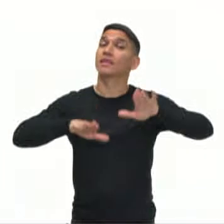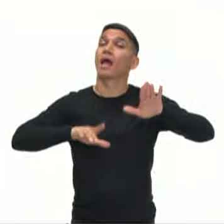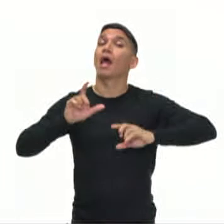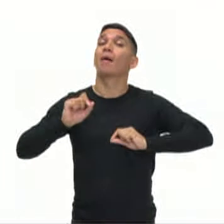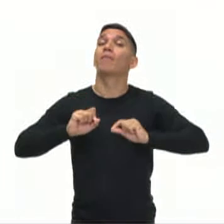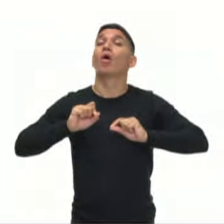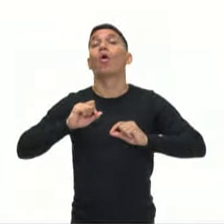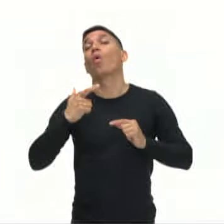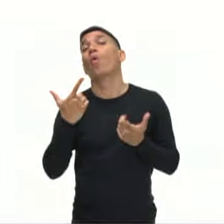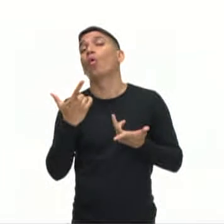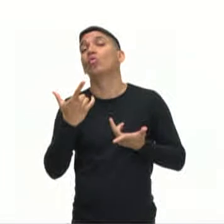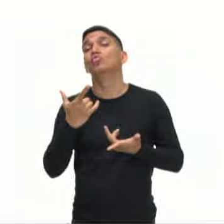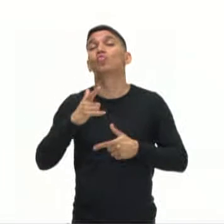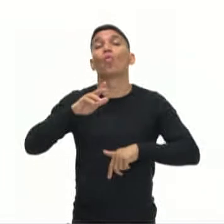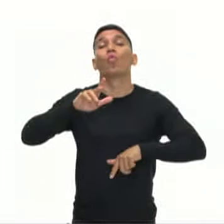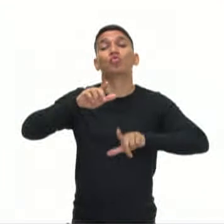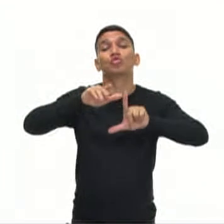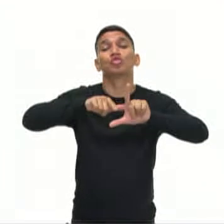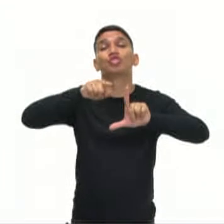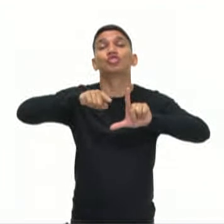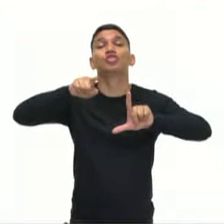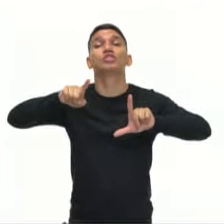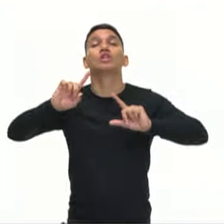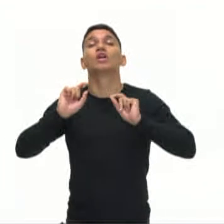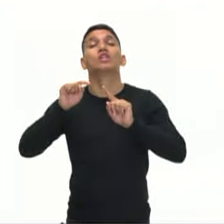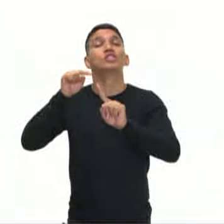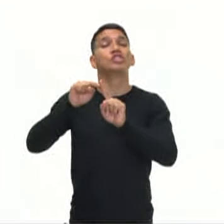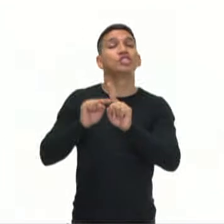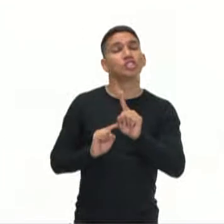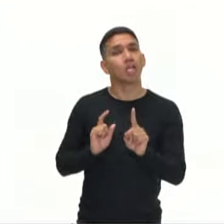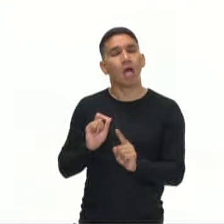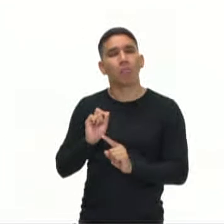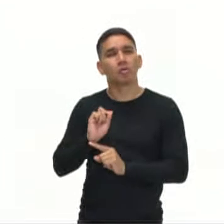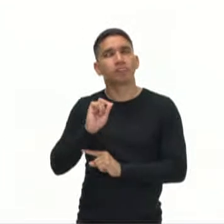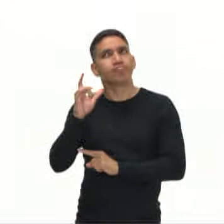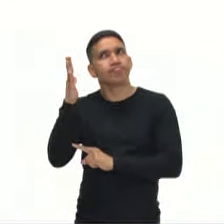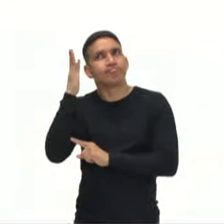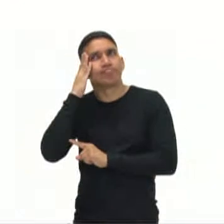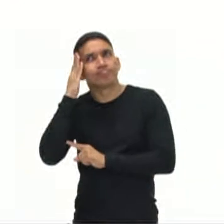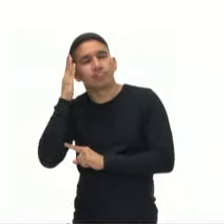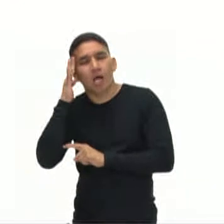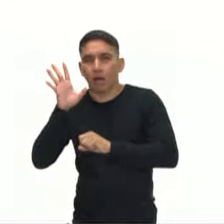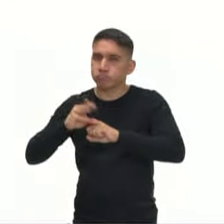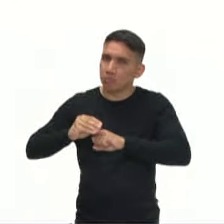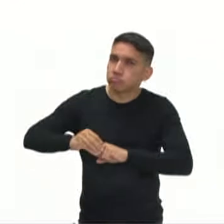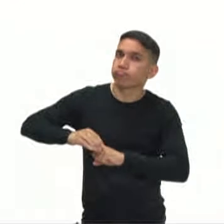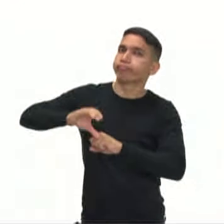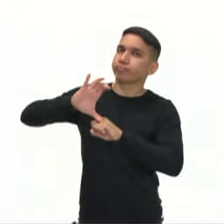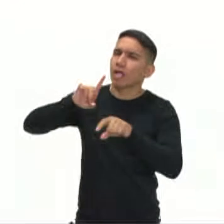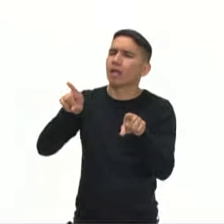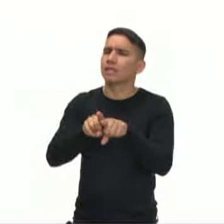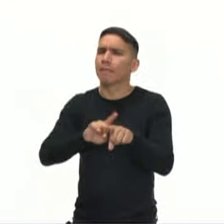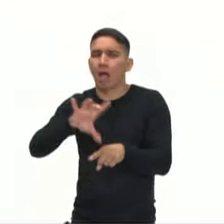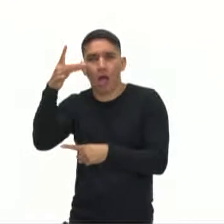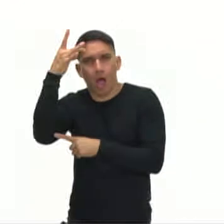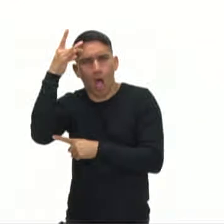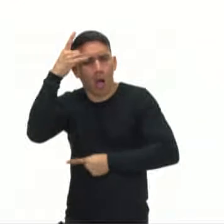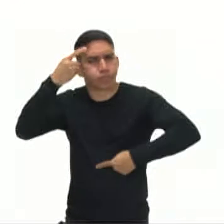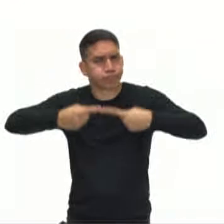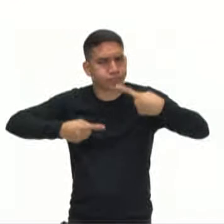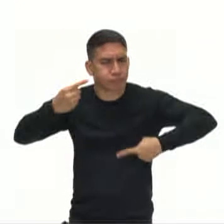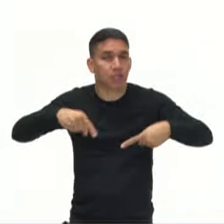de empoderamento do indivíduo, que varia de acordo com o grau de instrução, a consciência política e